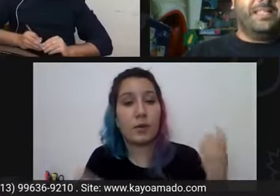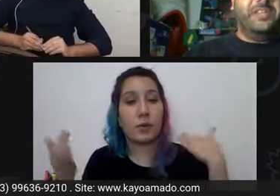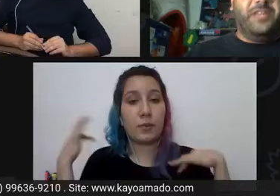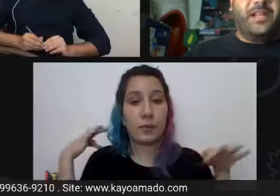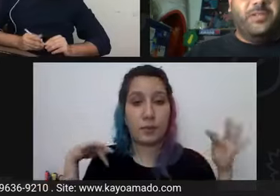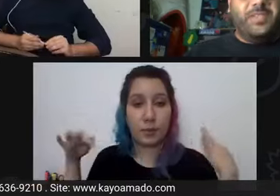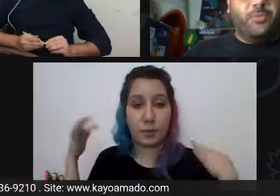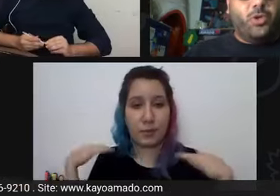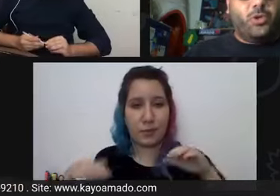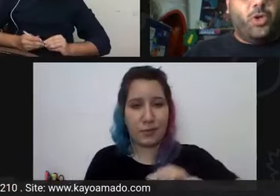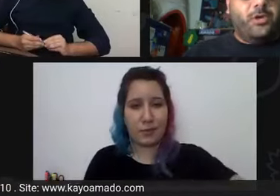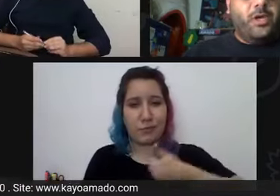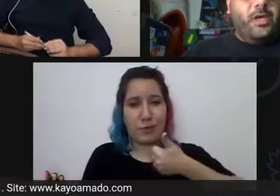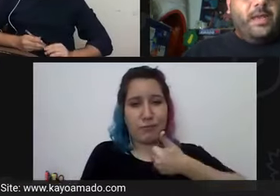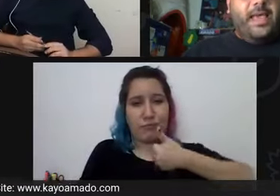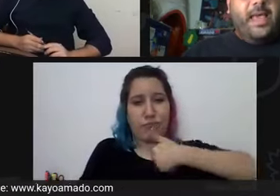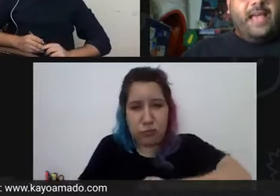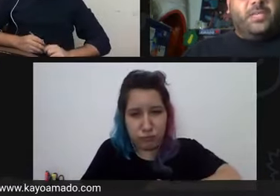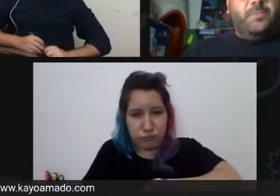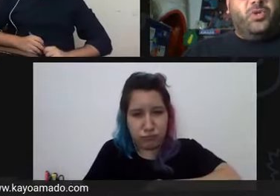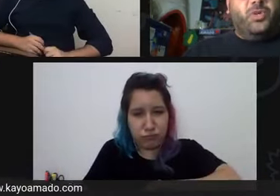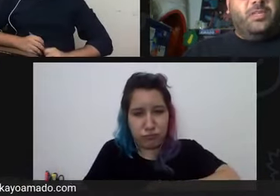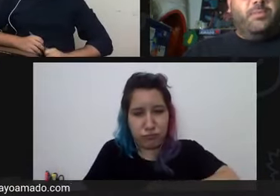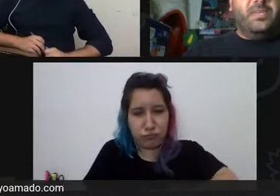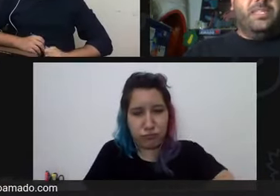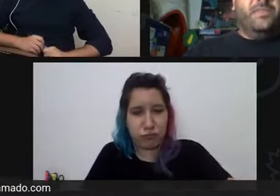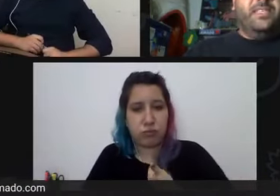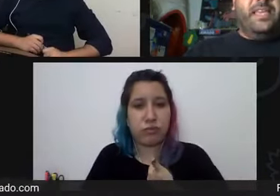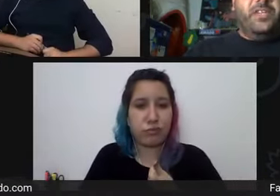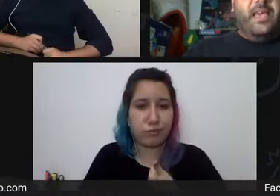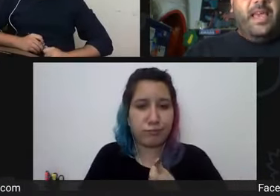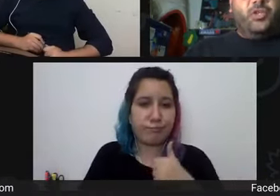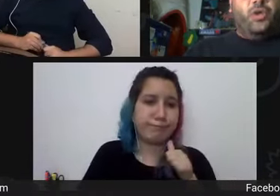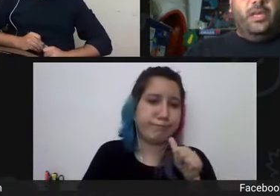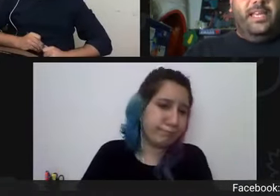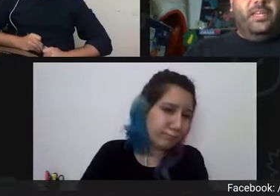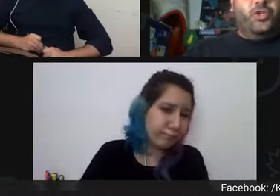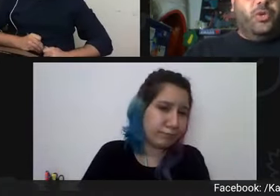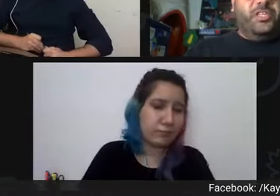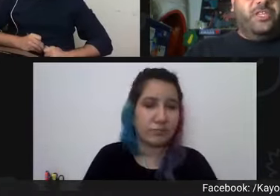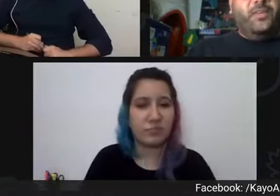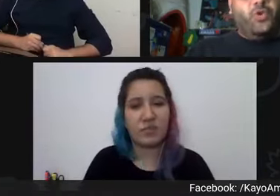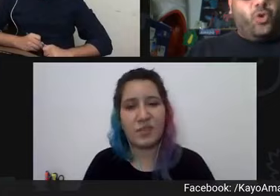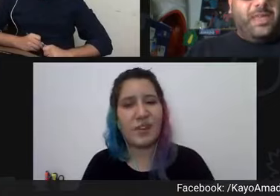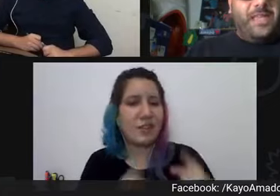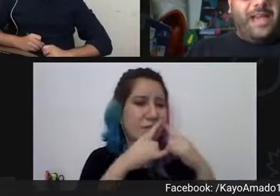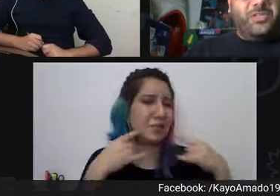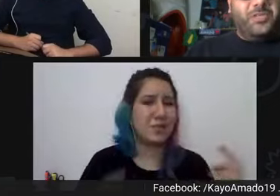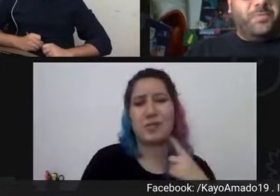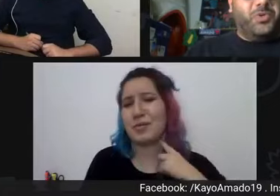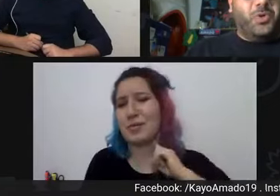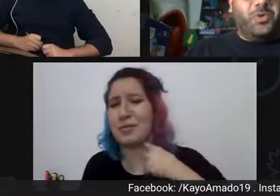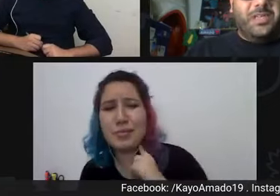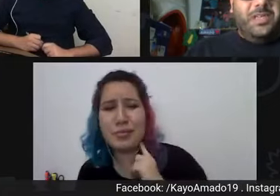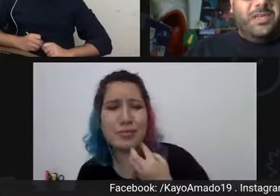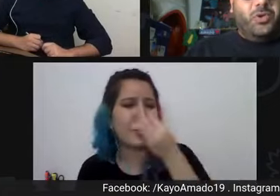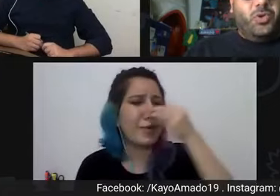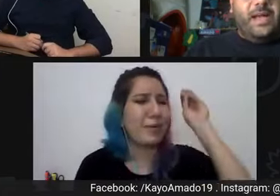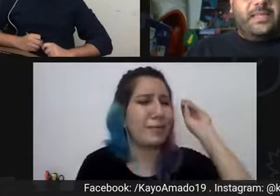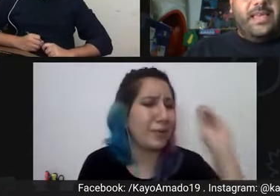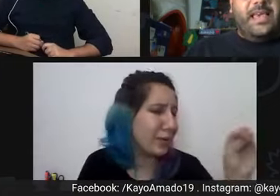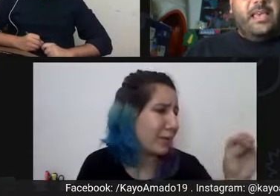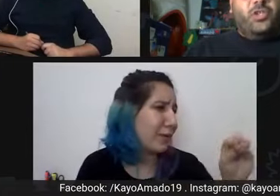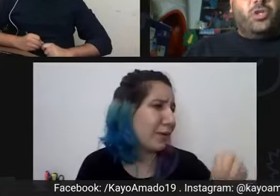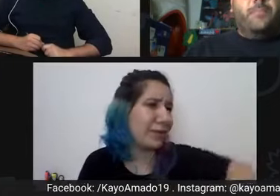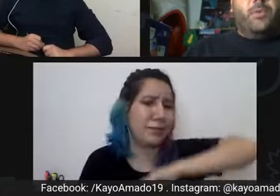da cidade, né, cara? Isso é muito notório. Né? As pessoas, não porque São Vicente é só lixo, a gente vê nos comentários das pessoas em todos os